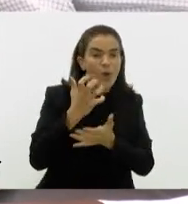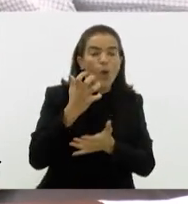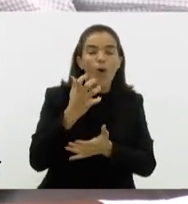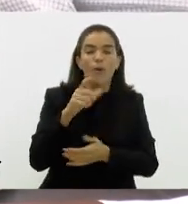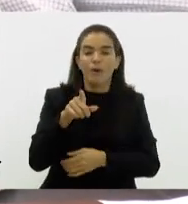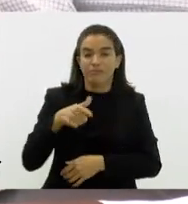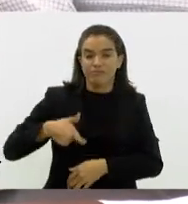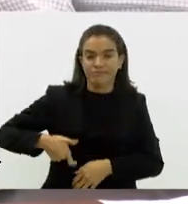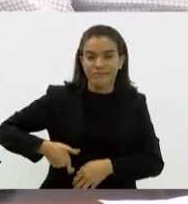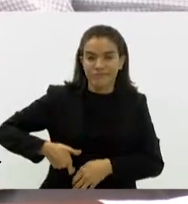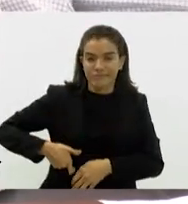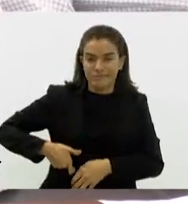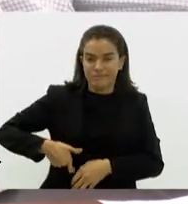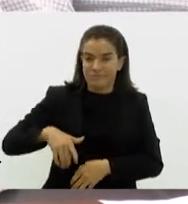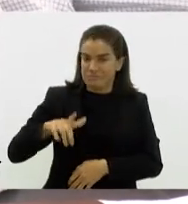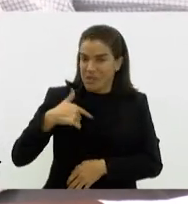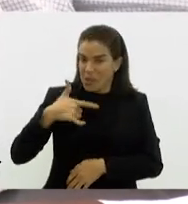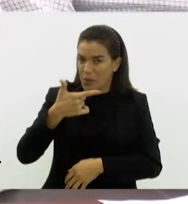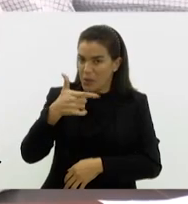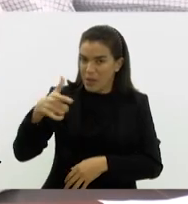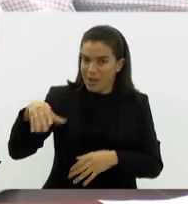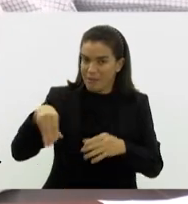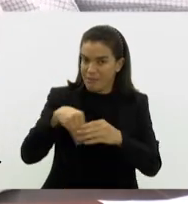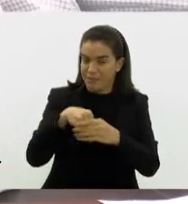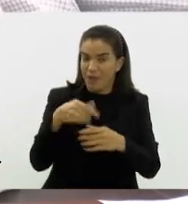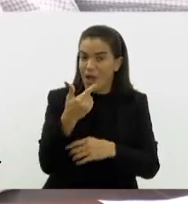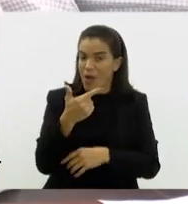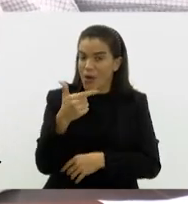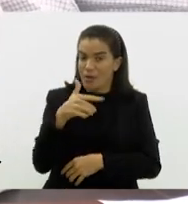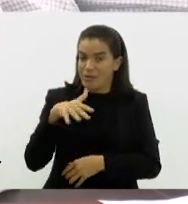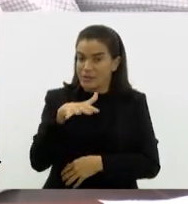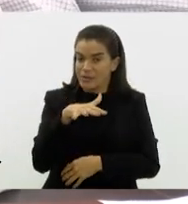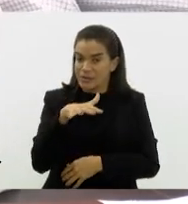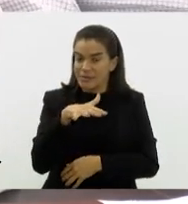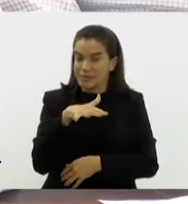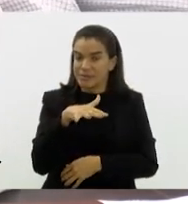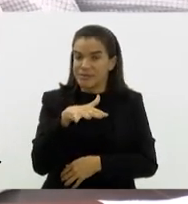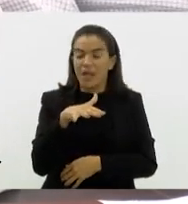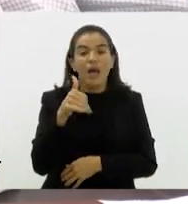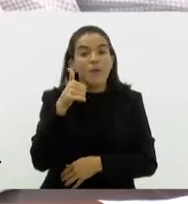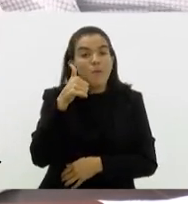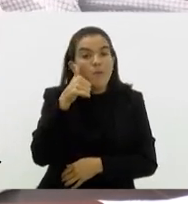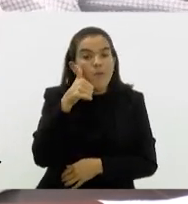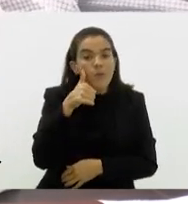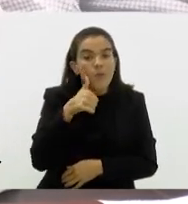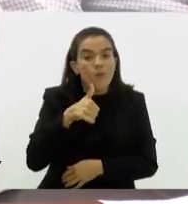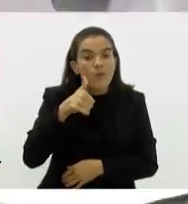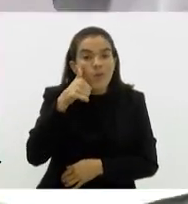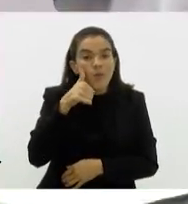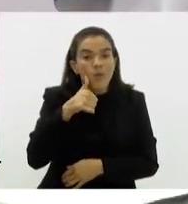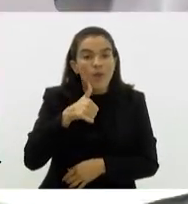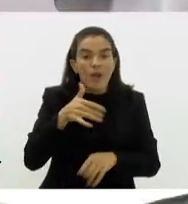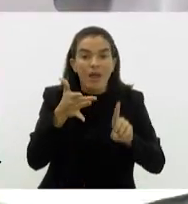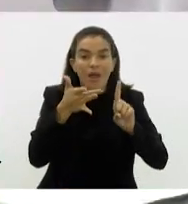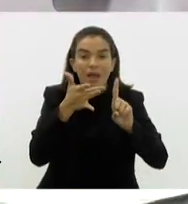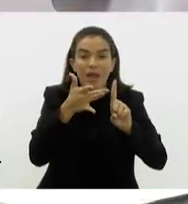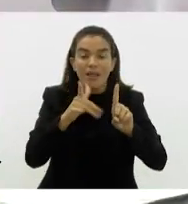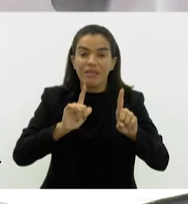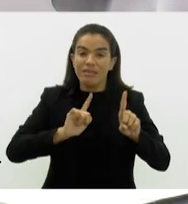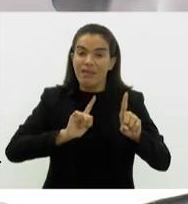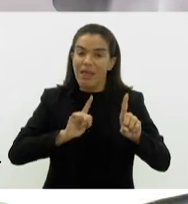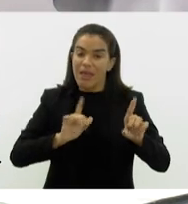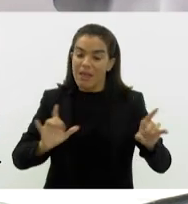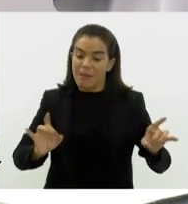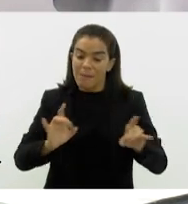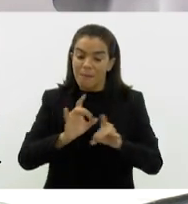ponto de vista, não estaria incluído. A outra questão também... Não, mas são mulheres que estejam aptas a